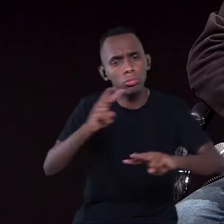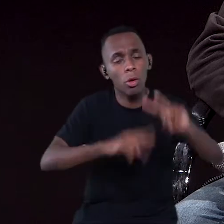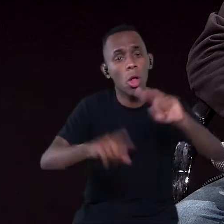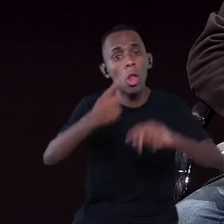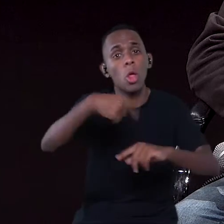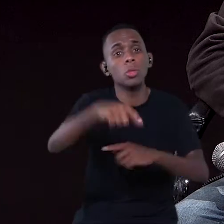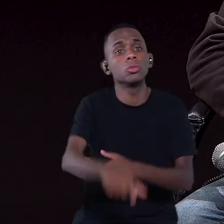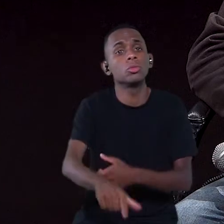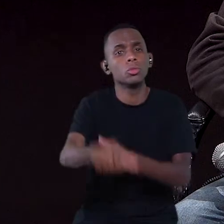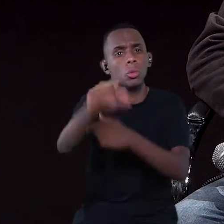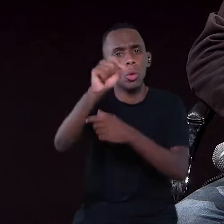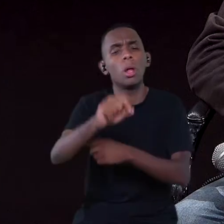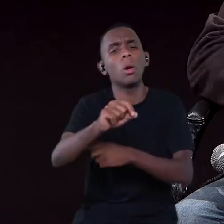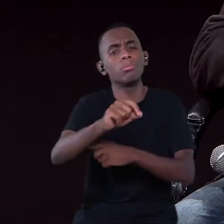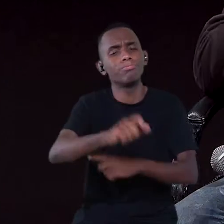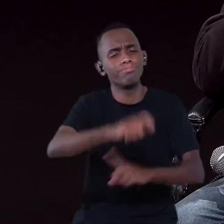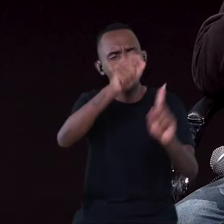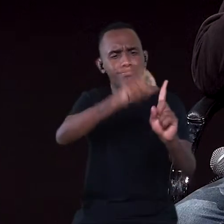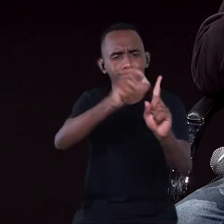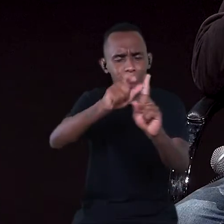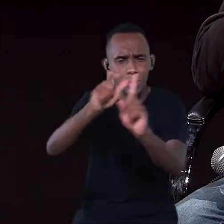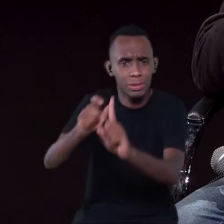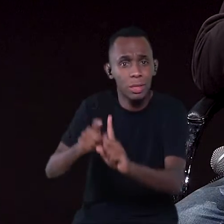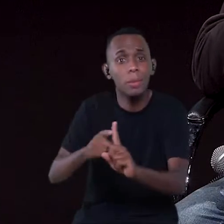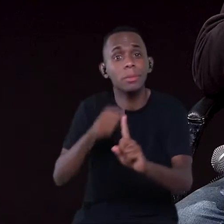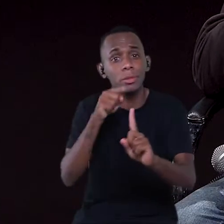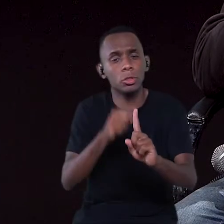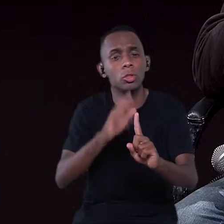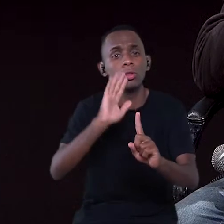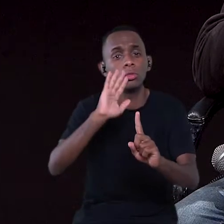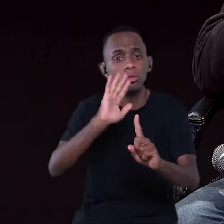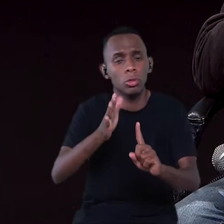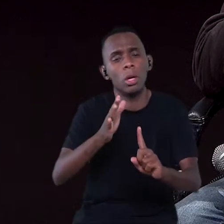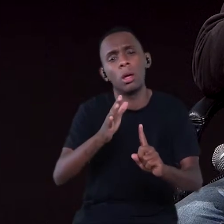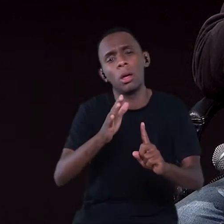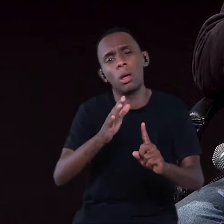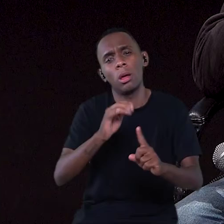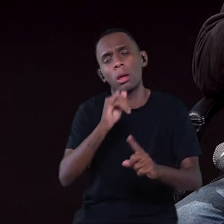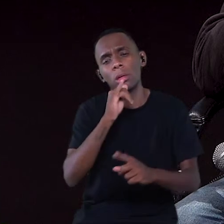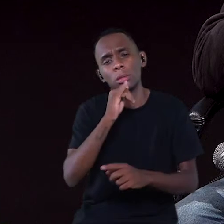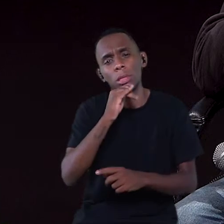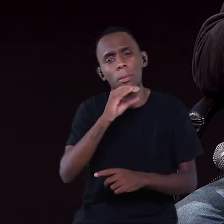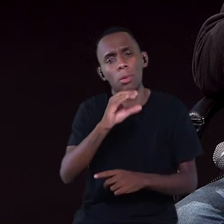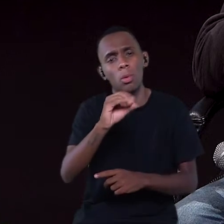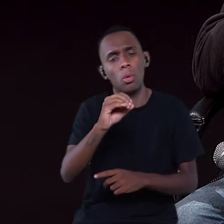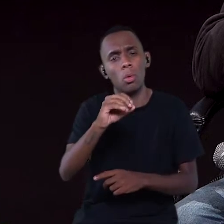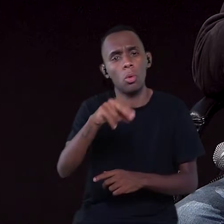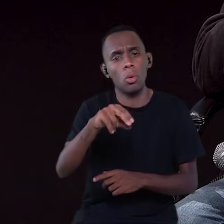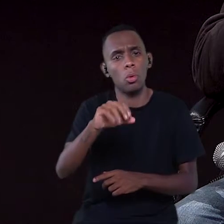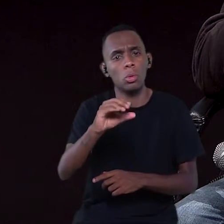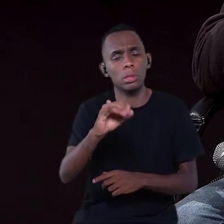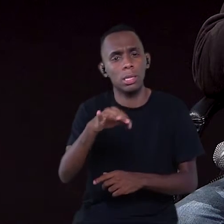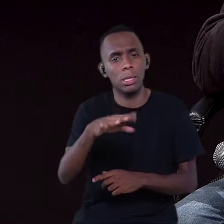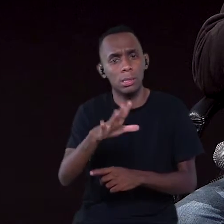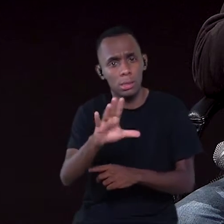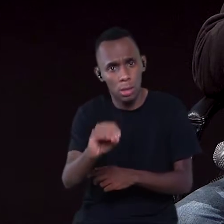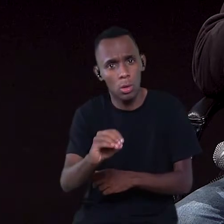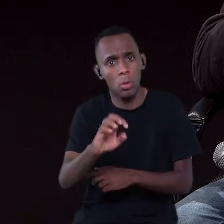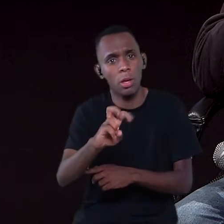elegeu personalidades que vieram aqui já, como Conceição Evaristo, Itamar Vieira